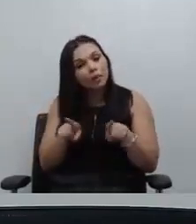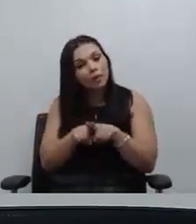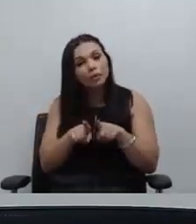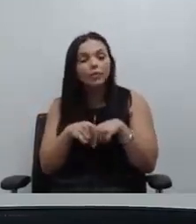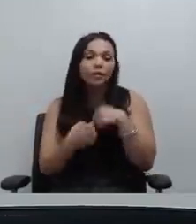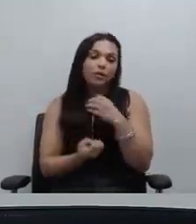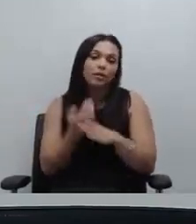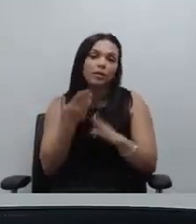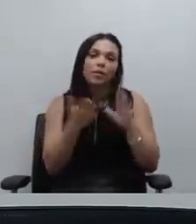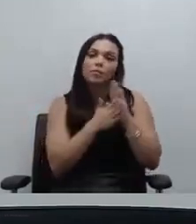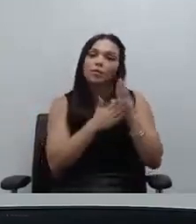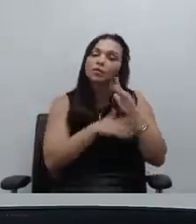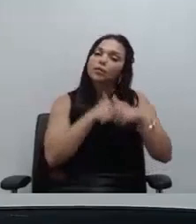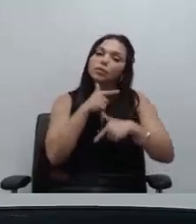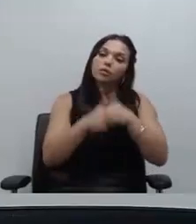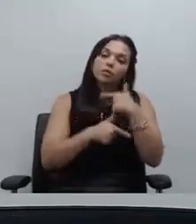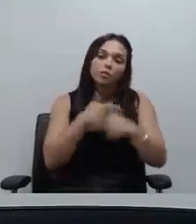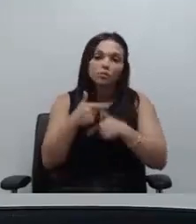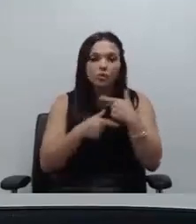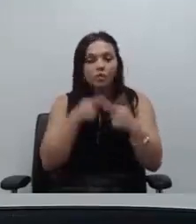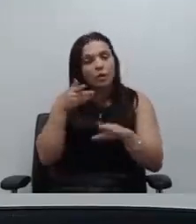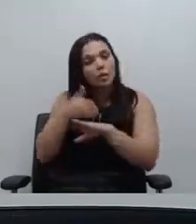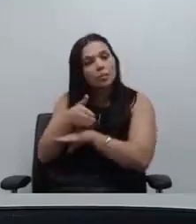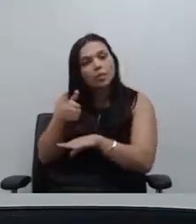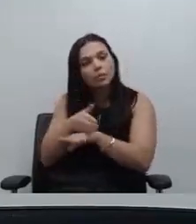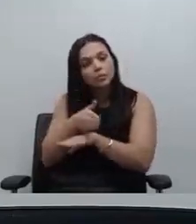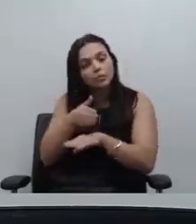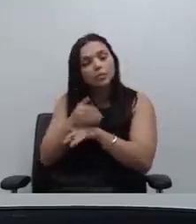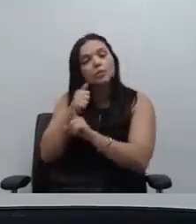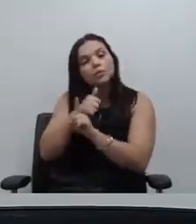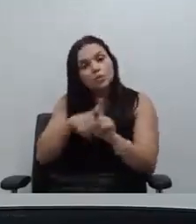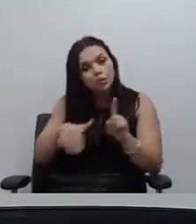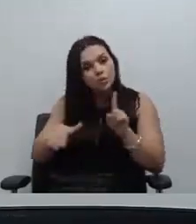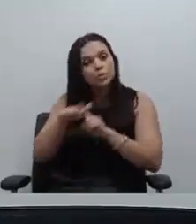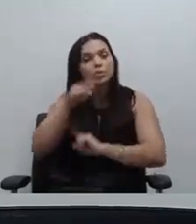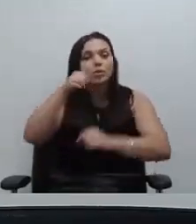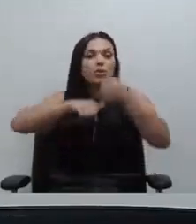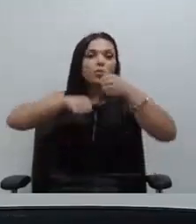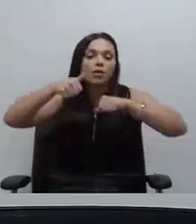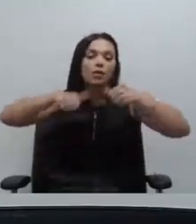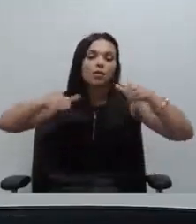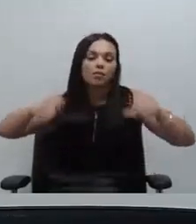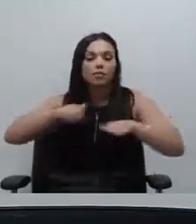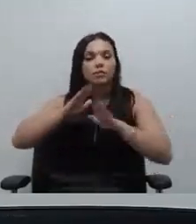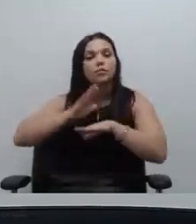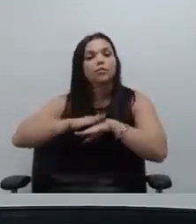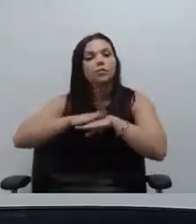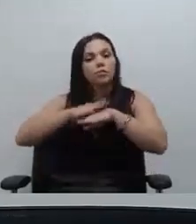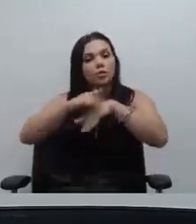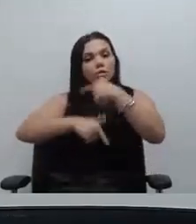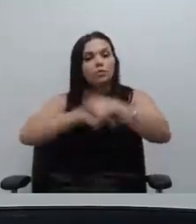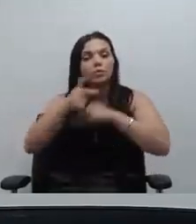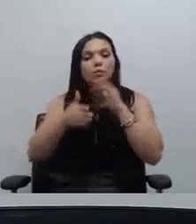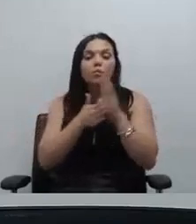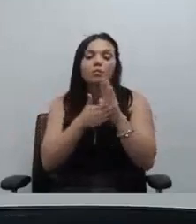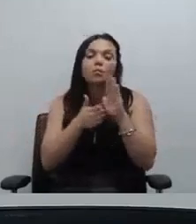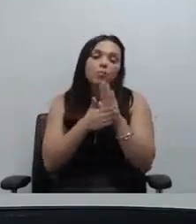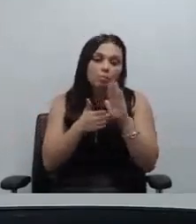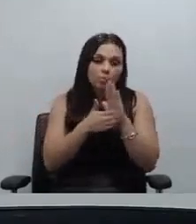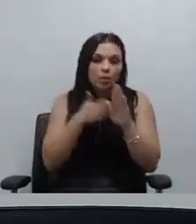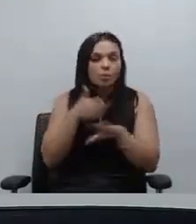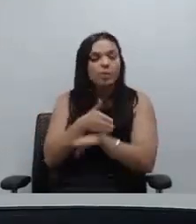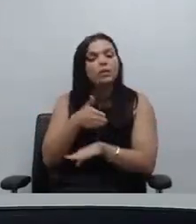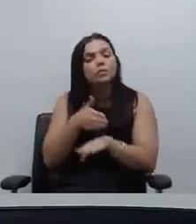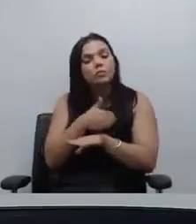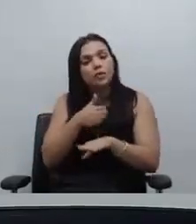plano de trabalho com vistas a fomentar a participação social no monitoramento e avaliação da execução do plano de atuação, com participação da sociedade